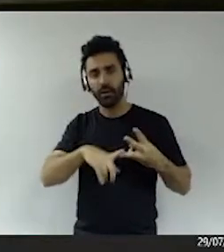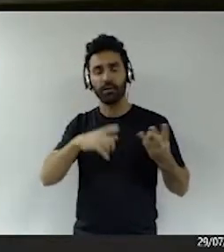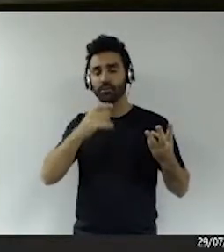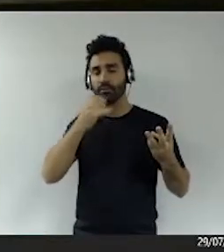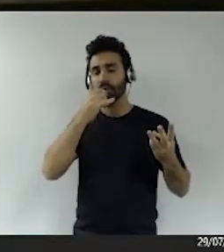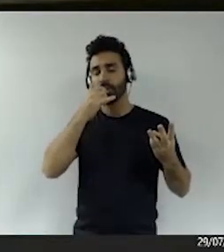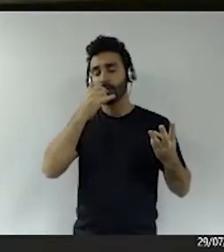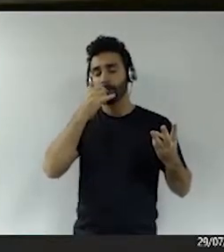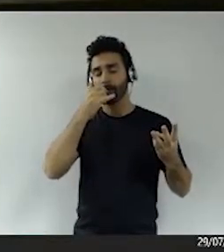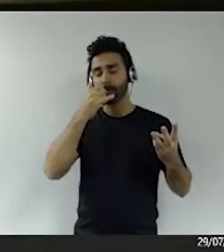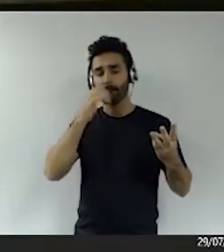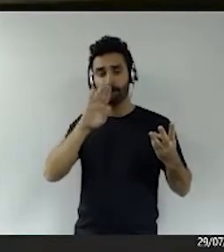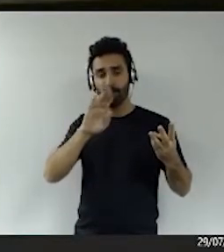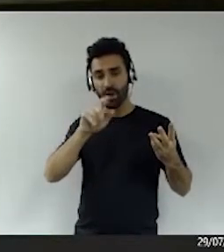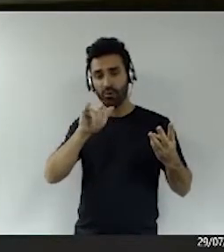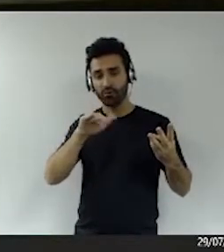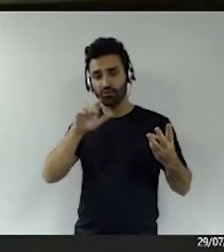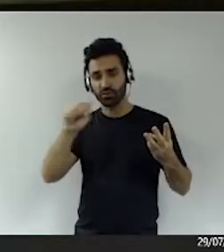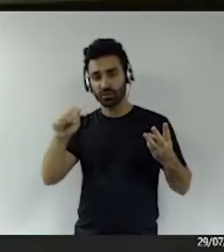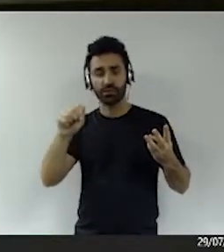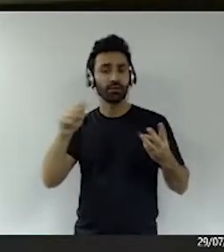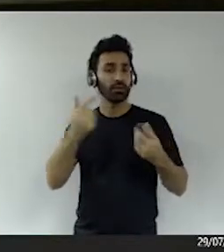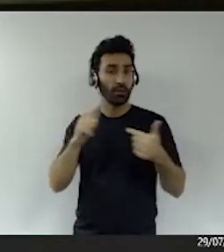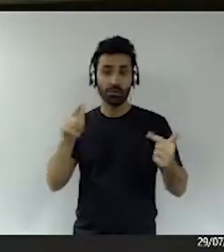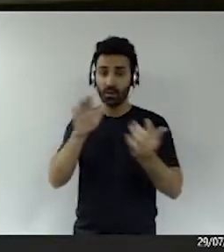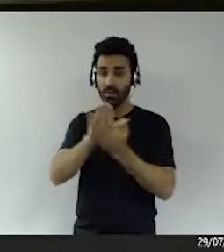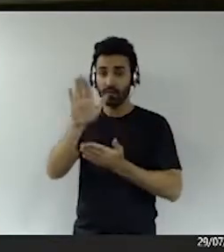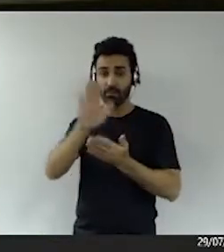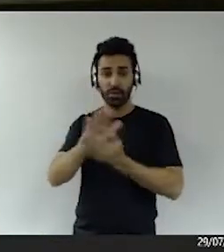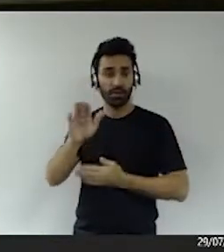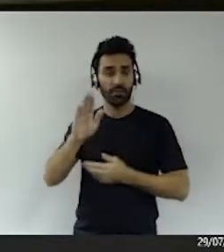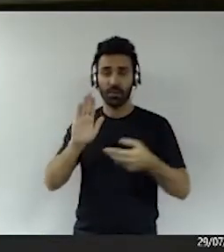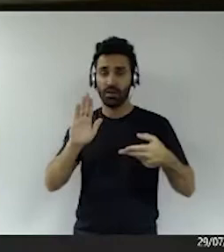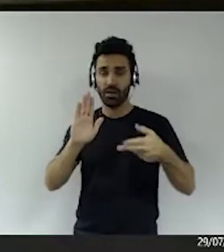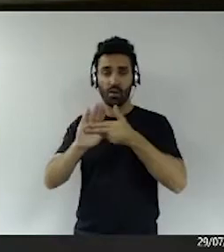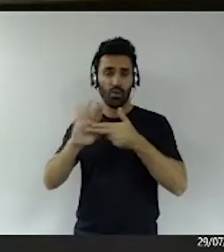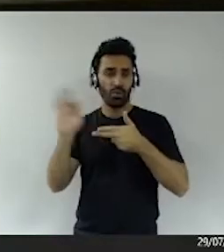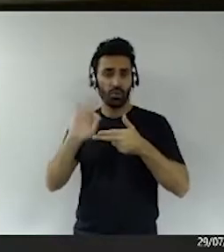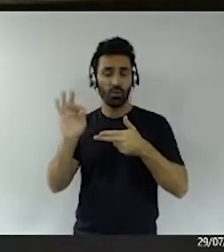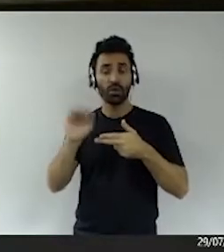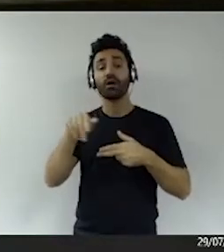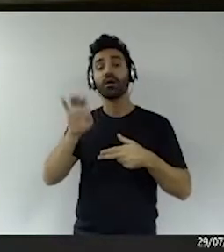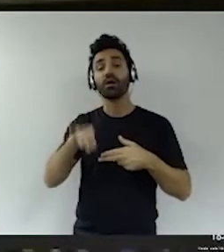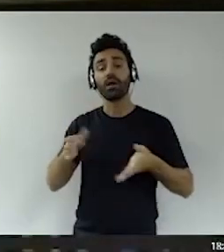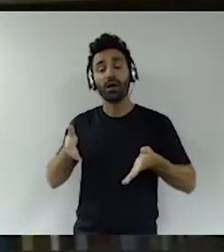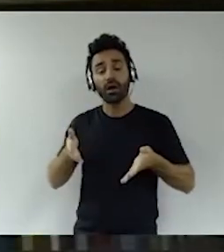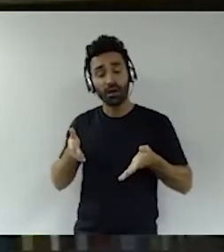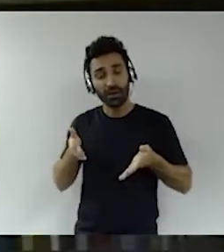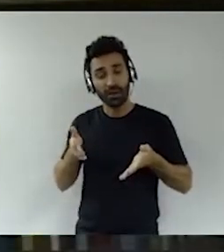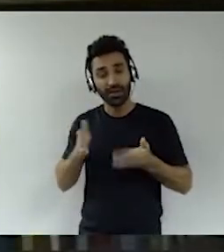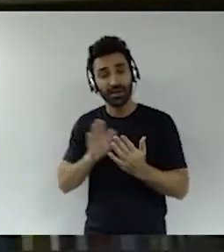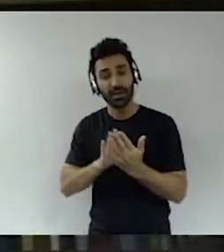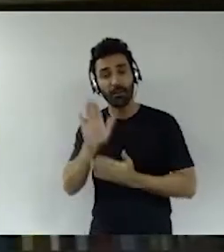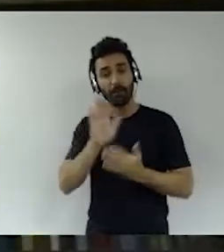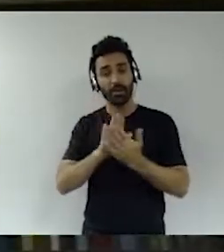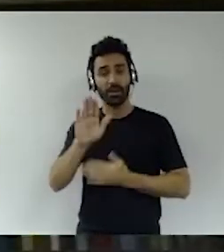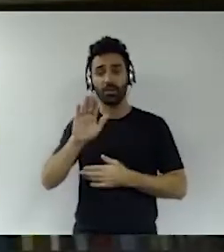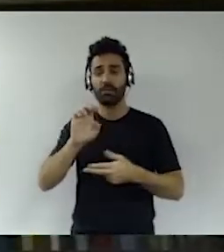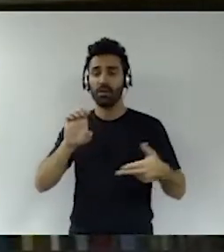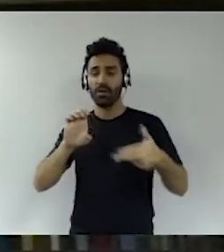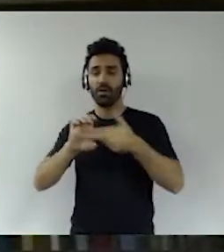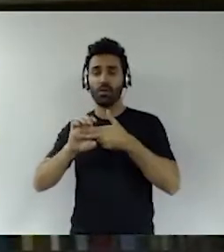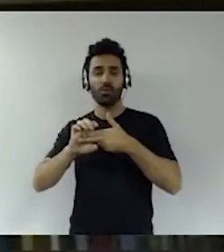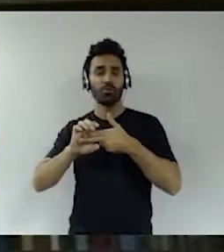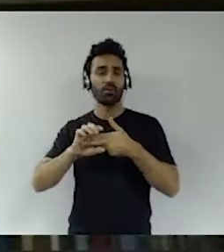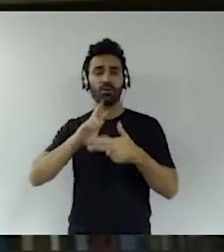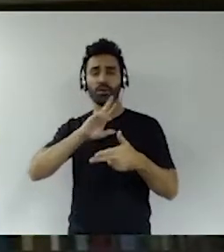não emitem a sua própria moeda, que é o euro. Quem emite o euro é o Banco Central Europeu, que não faz parte